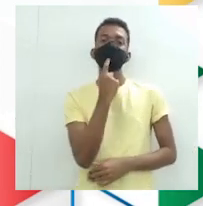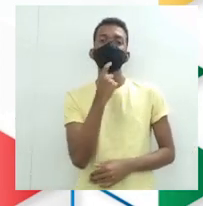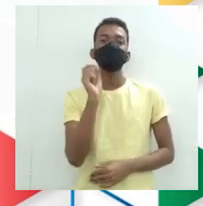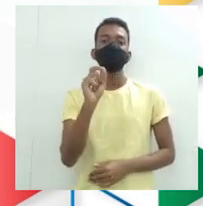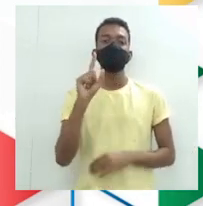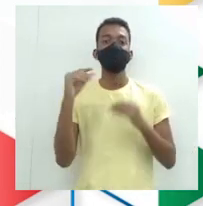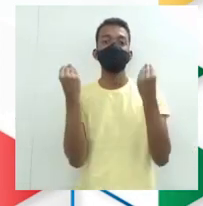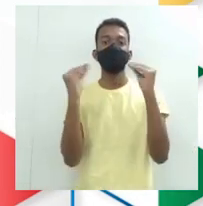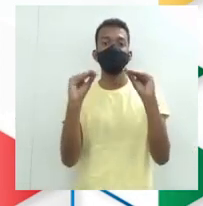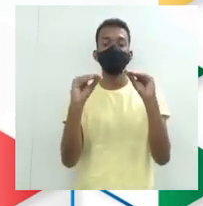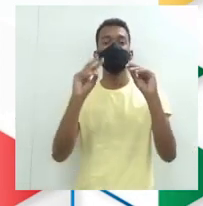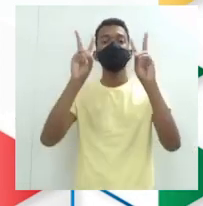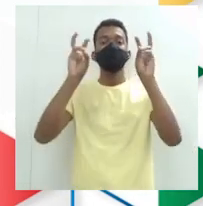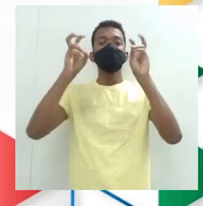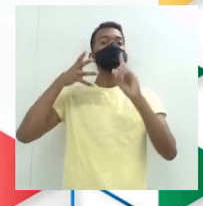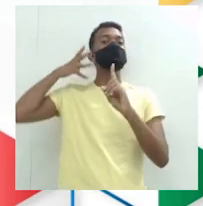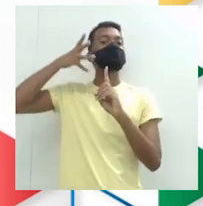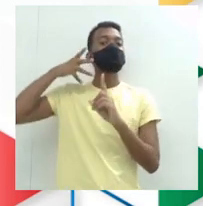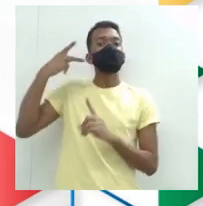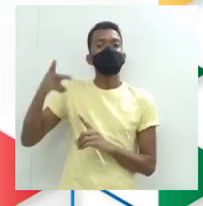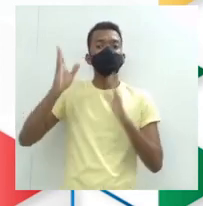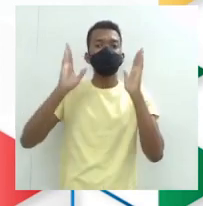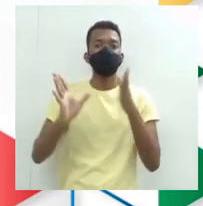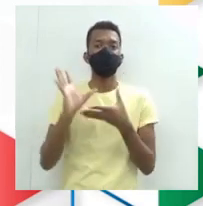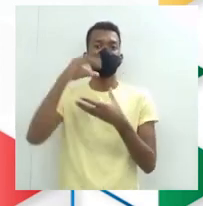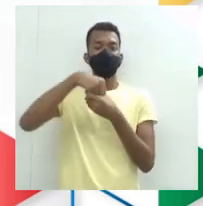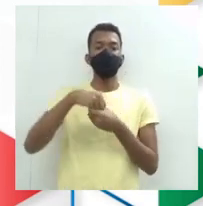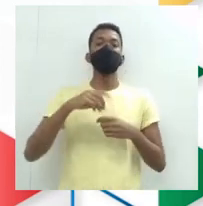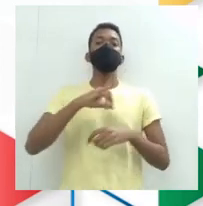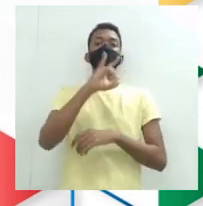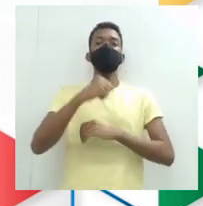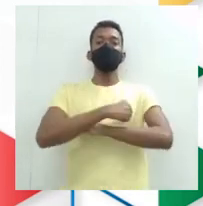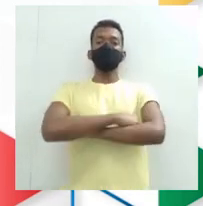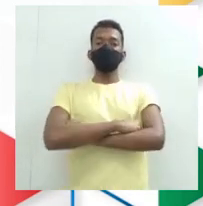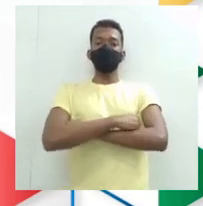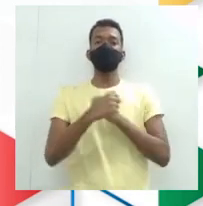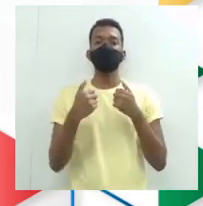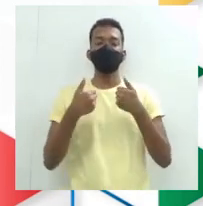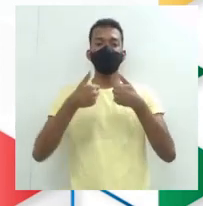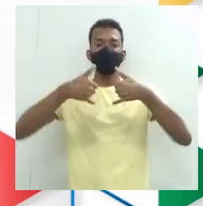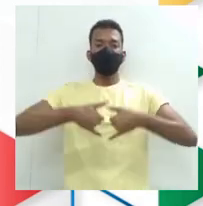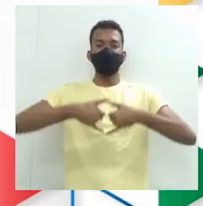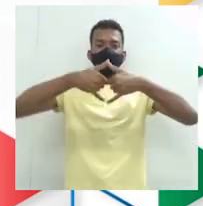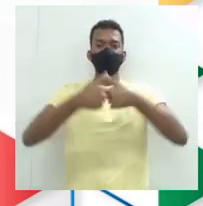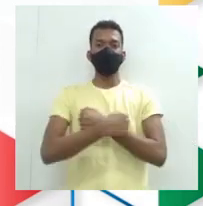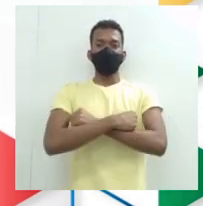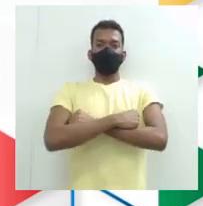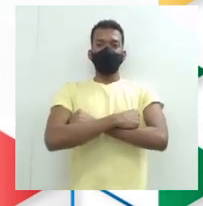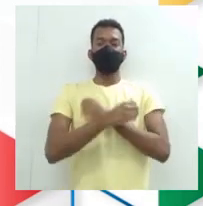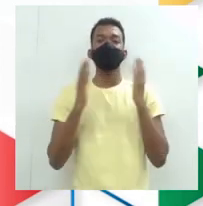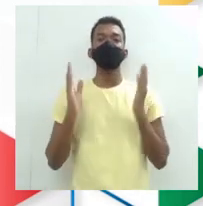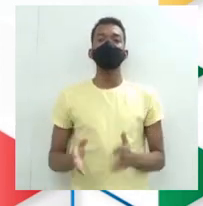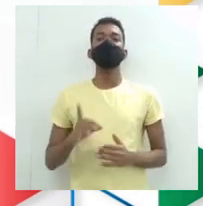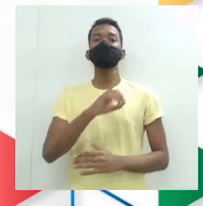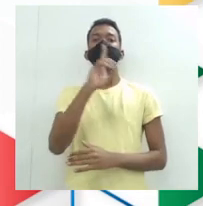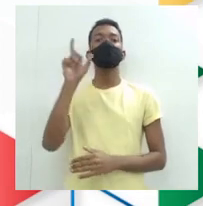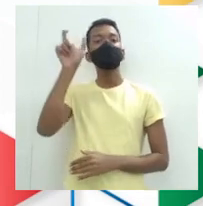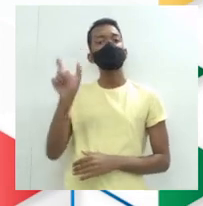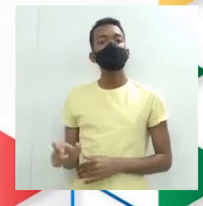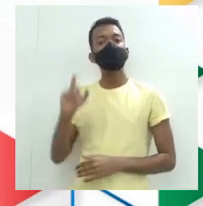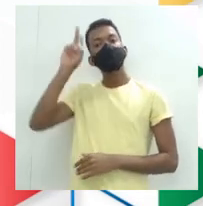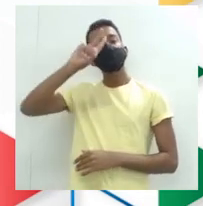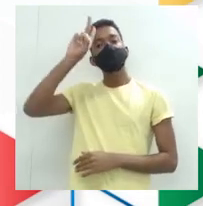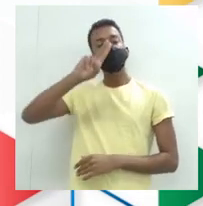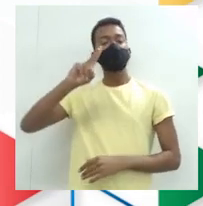no Google o discurso que ela fez em sua premiação. É uma história de superação, de